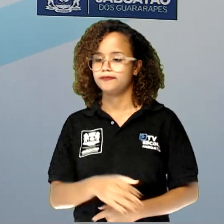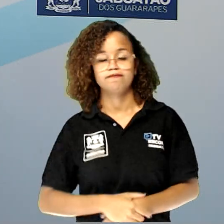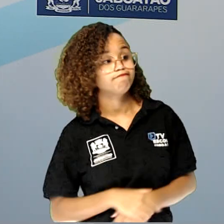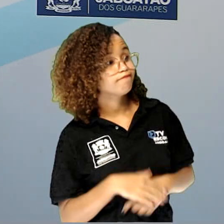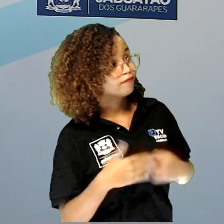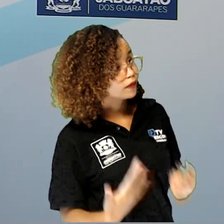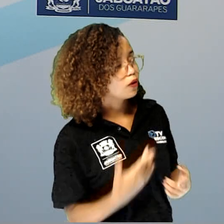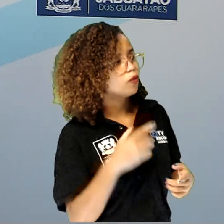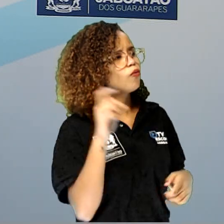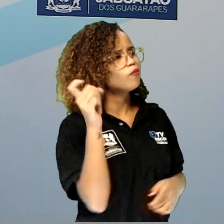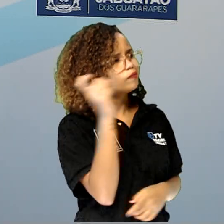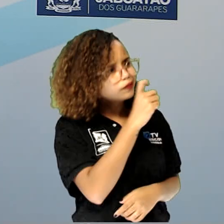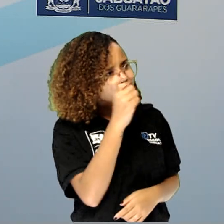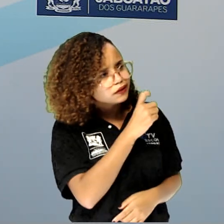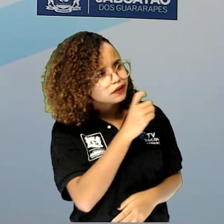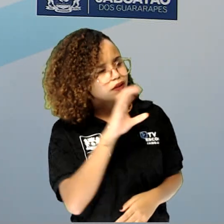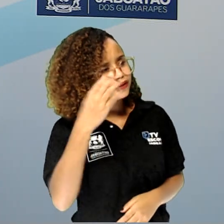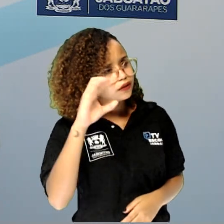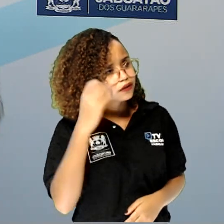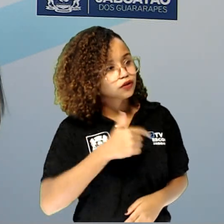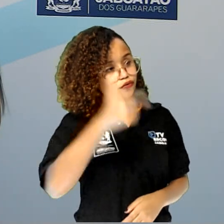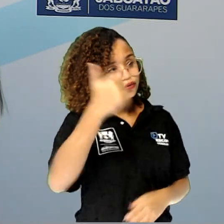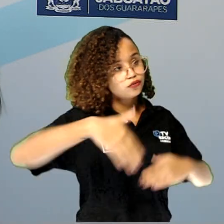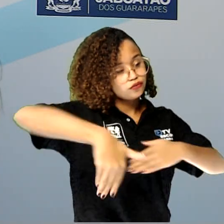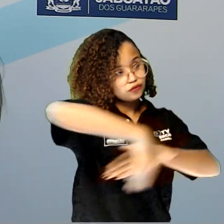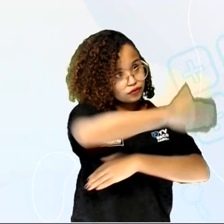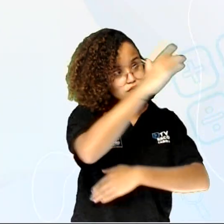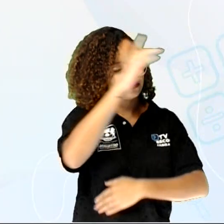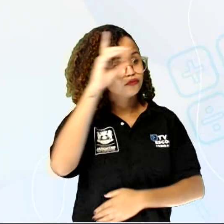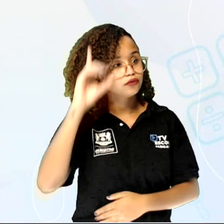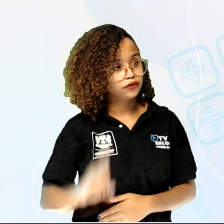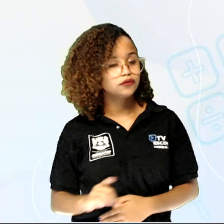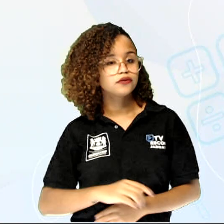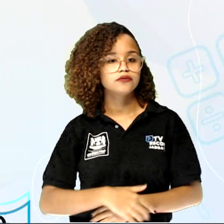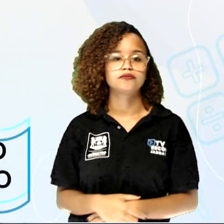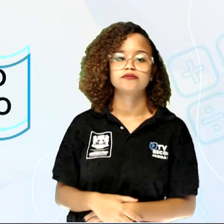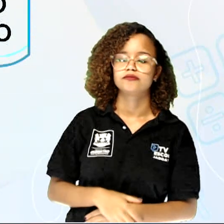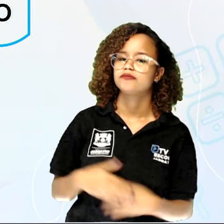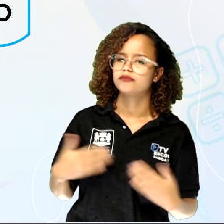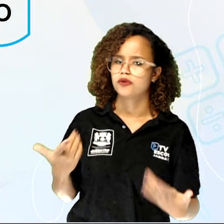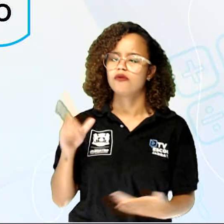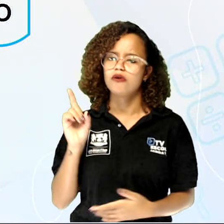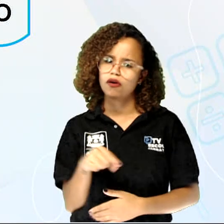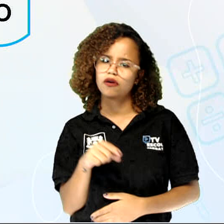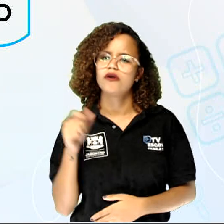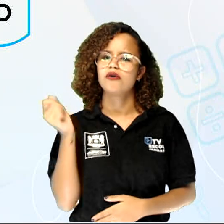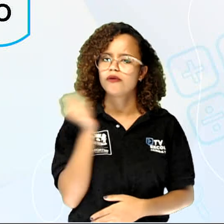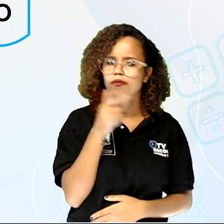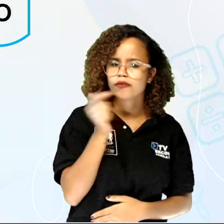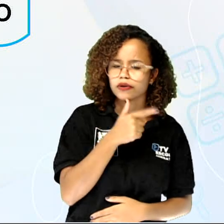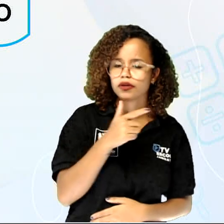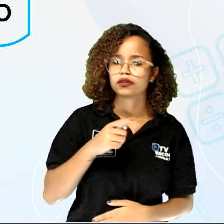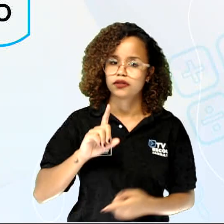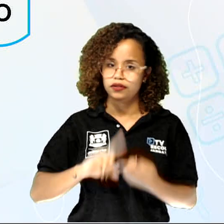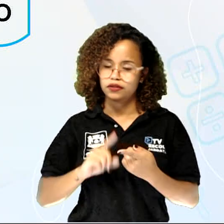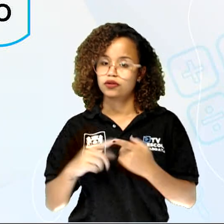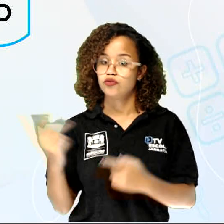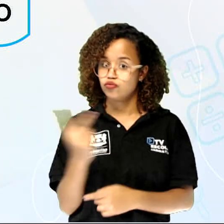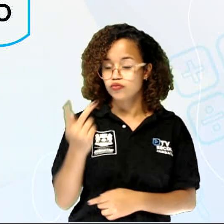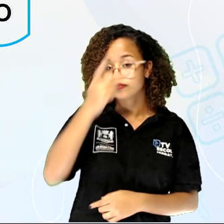Ficção científica, no segundo corredor à direita. Então, traz, né, isso é uma piada, um enredo em diálogo, né, tem duas